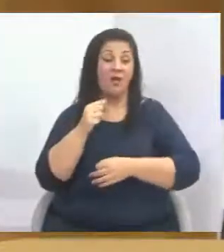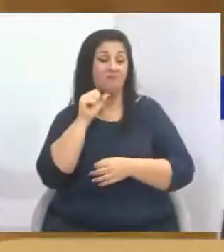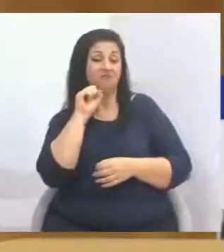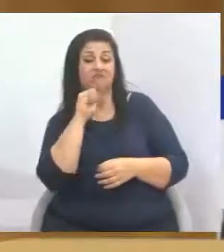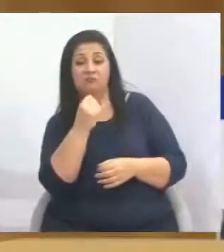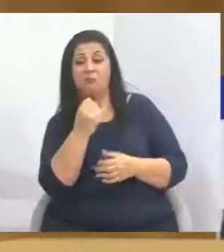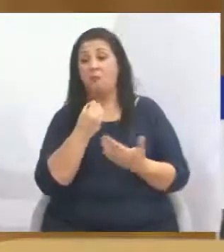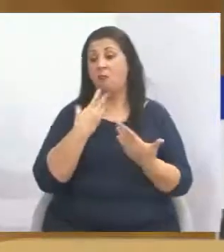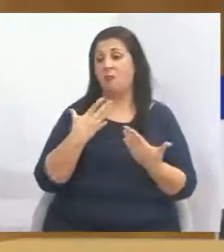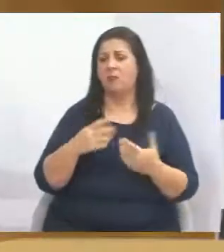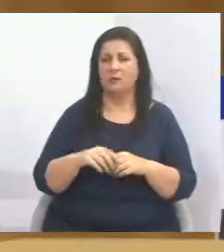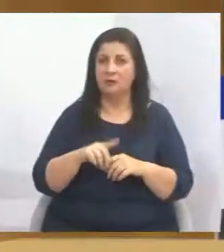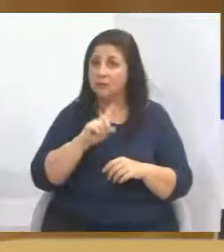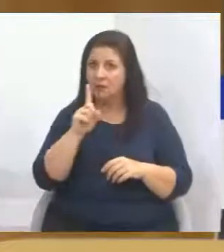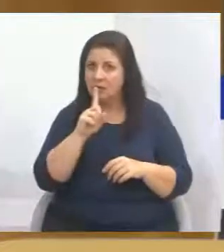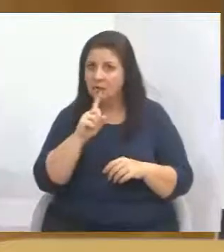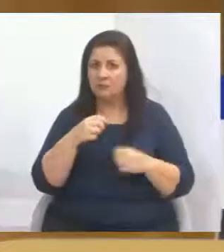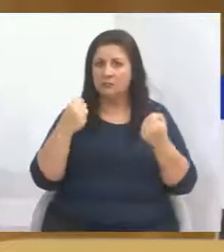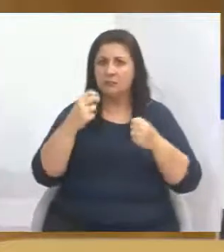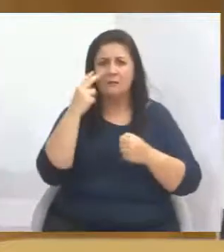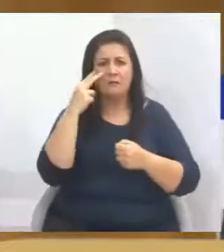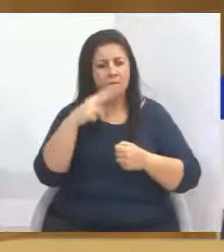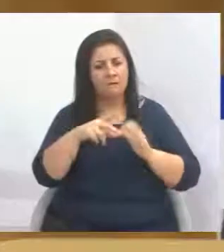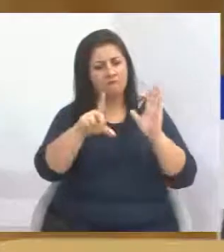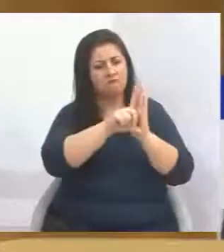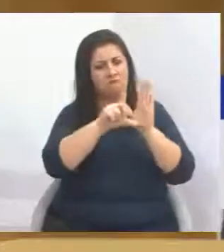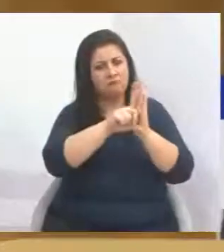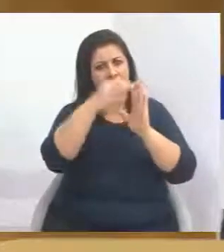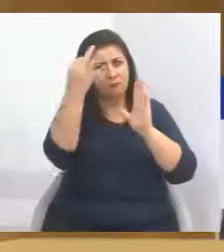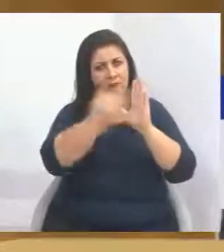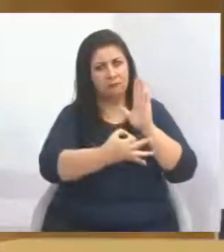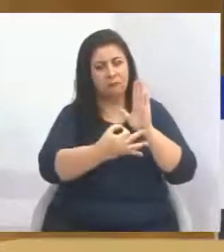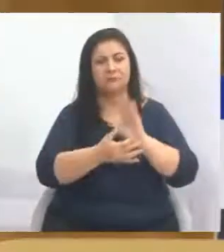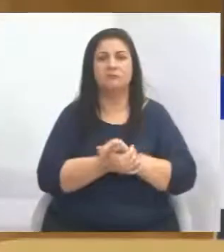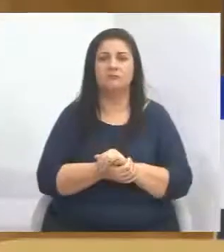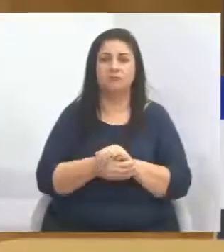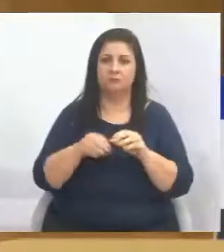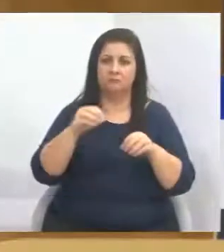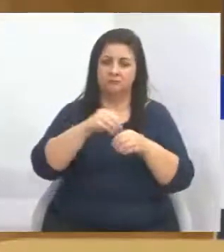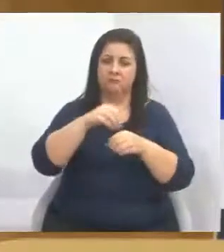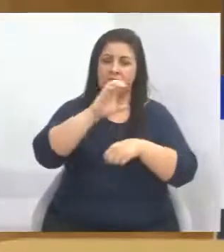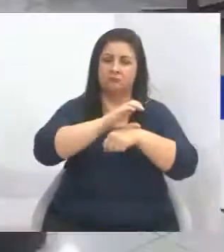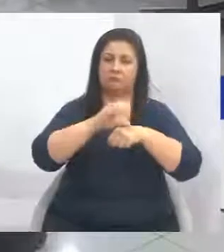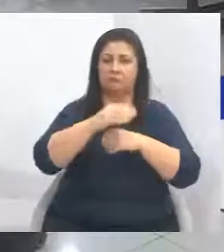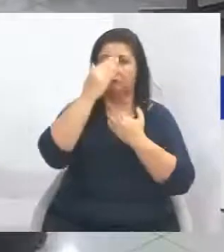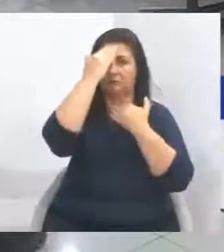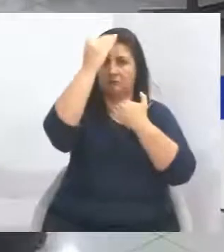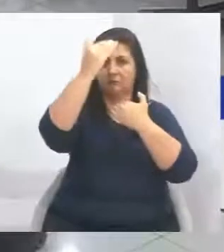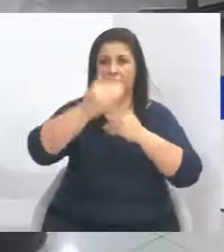que ser baseada no exame das leis e no exame da nossa Constituição. Muito obrigado.